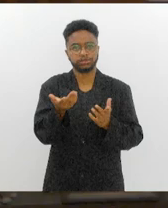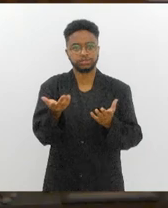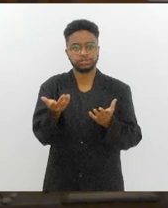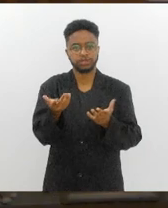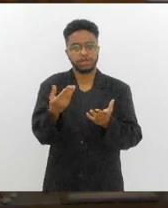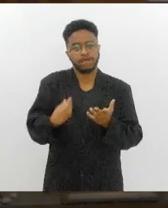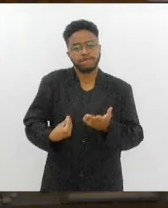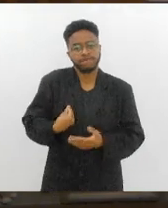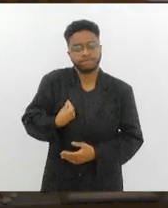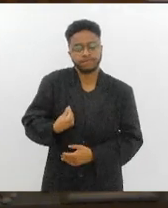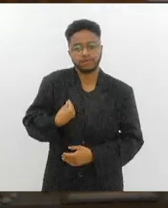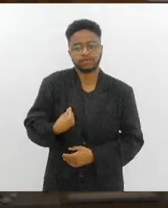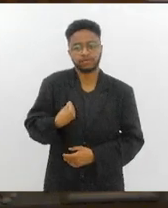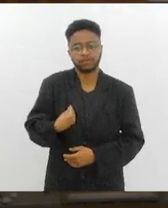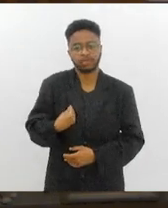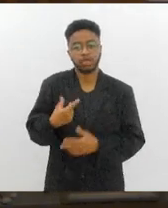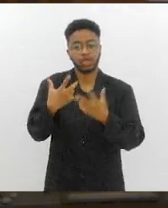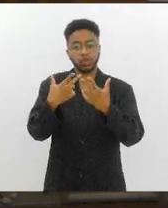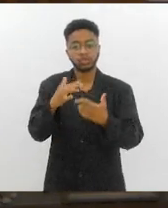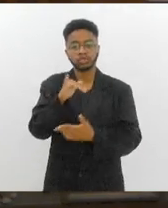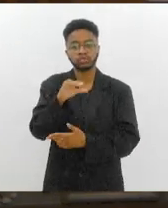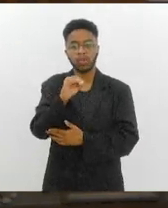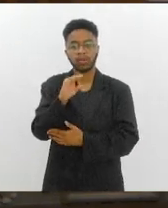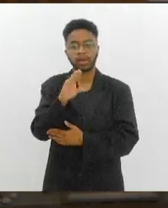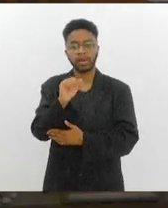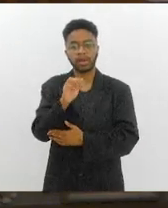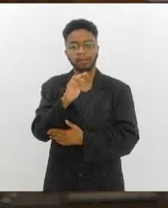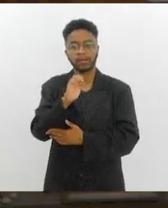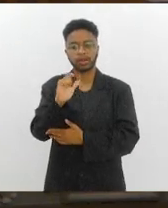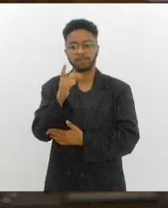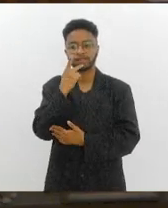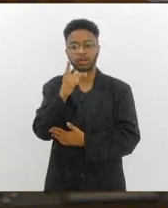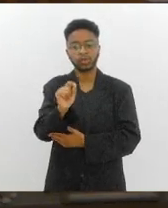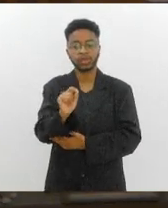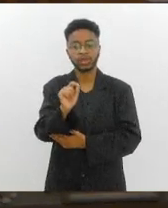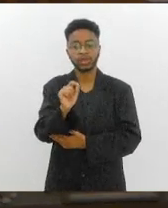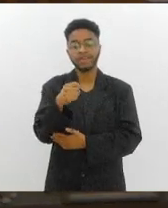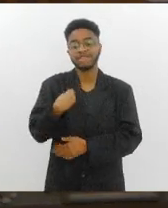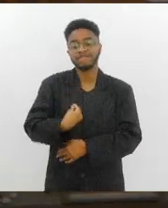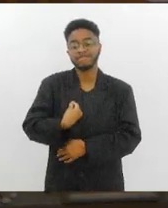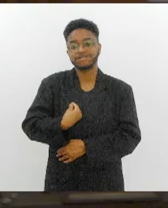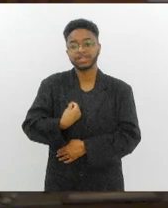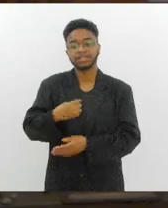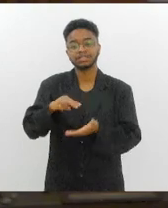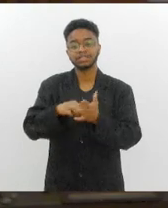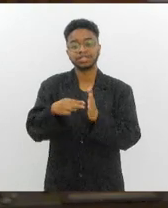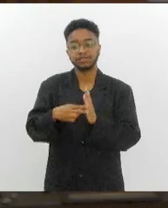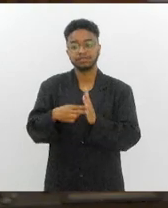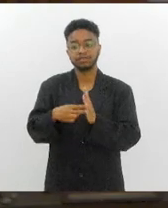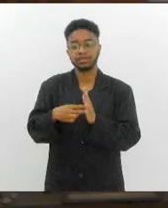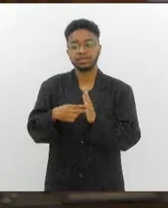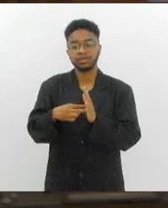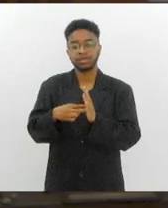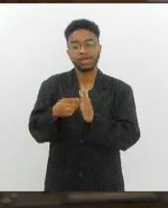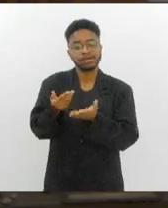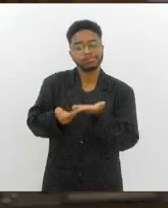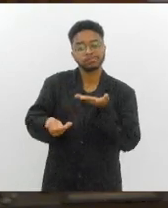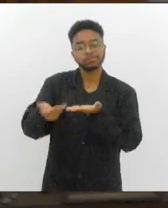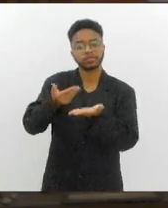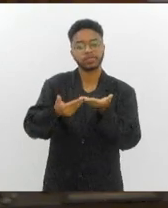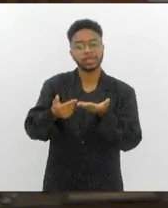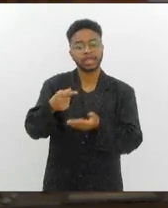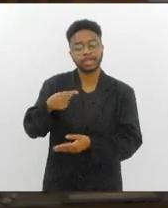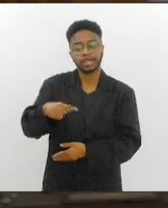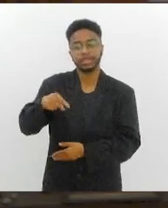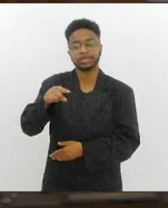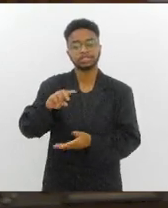viver, como diz João Cabral de Melo Neto, viver é ir entre o que se vive, é estar